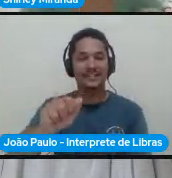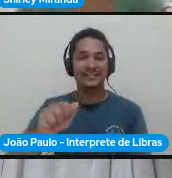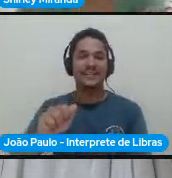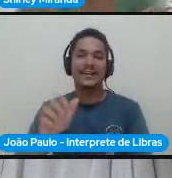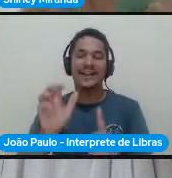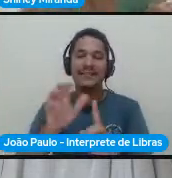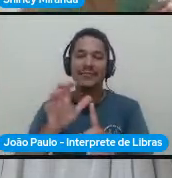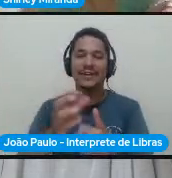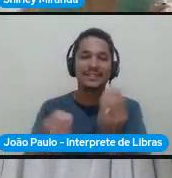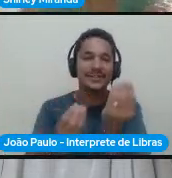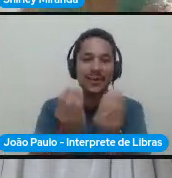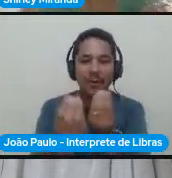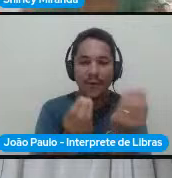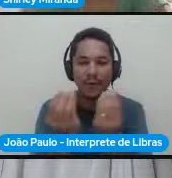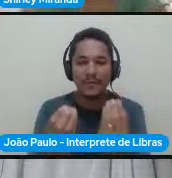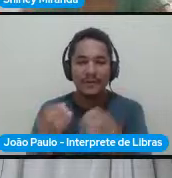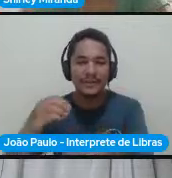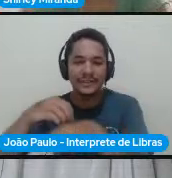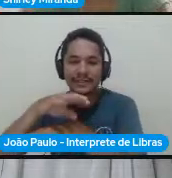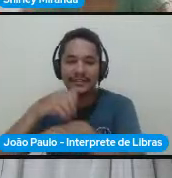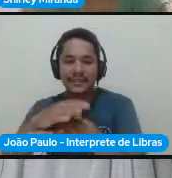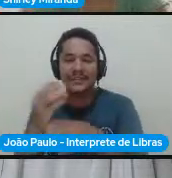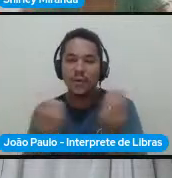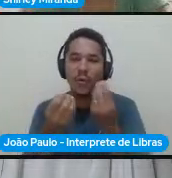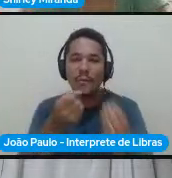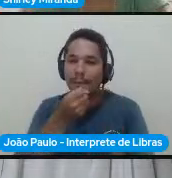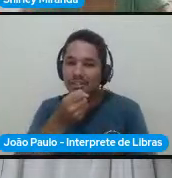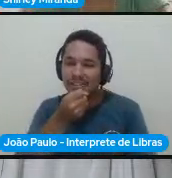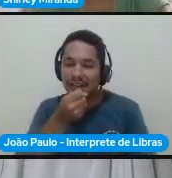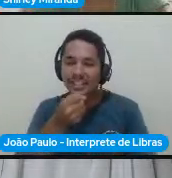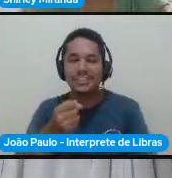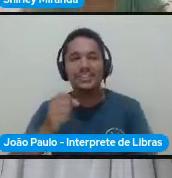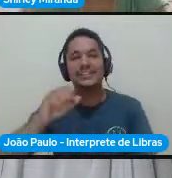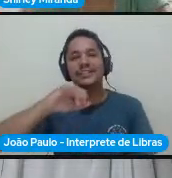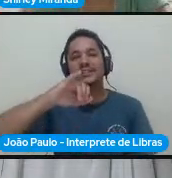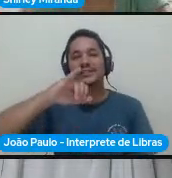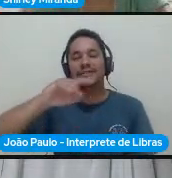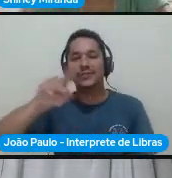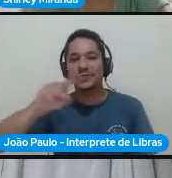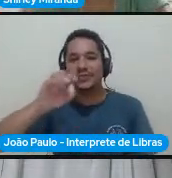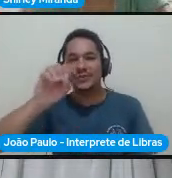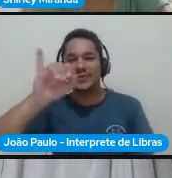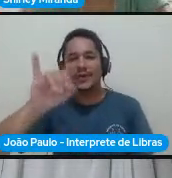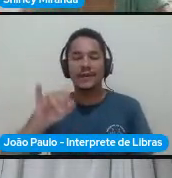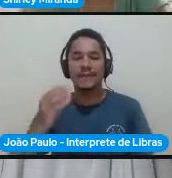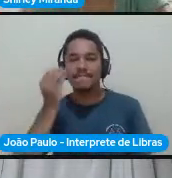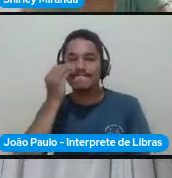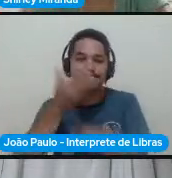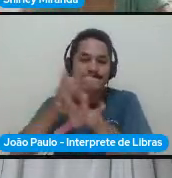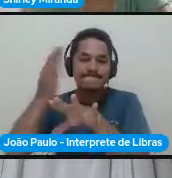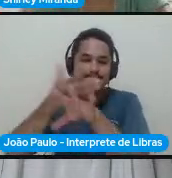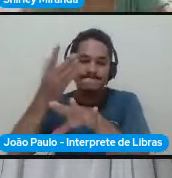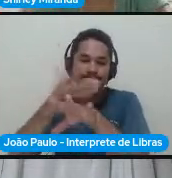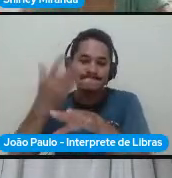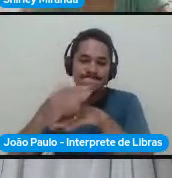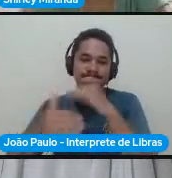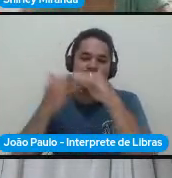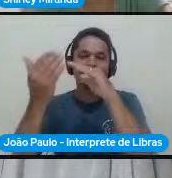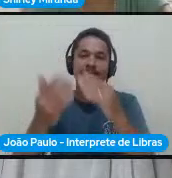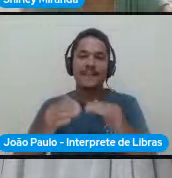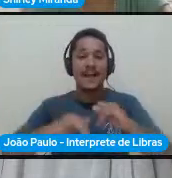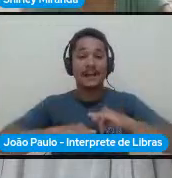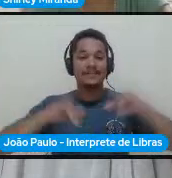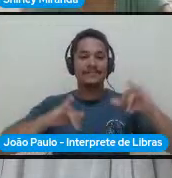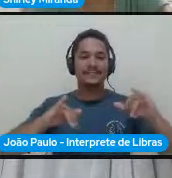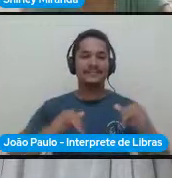umas dicas aí, talvez com o Paulinho Zói, do podcast do Zói, com, né, quem sabe aprendo a melhorar nesse quesito aí, cerimonialístico na